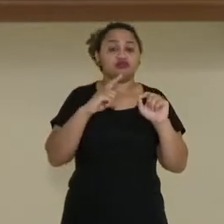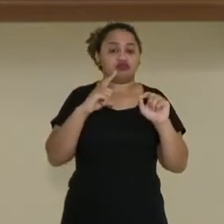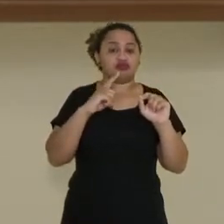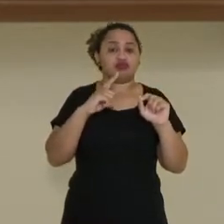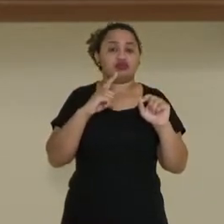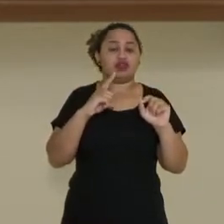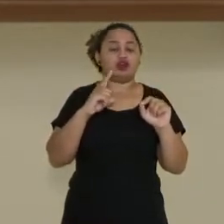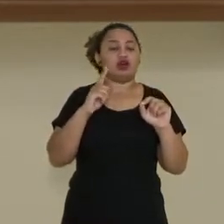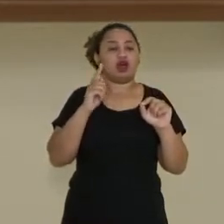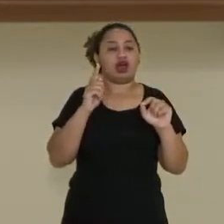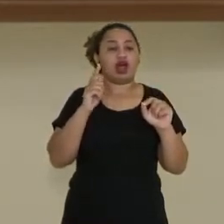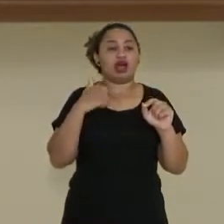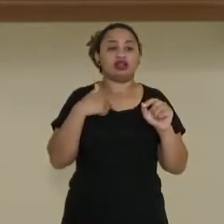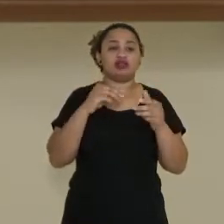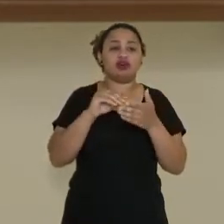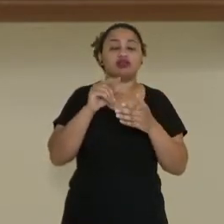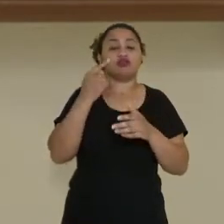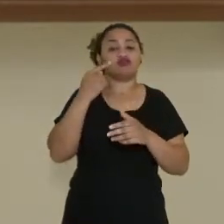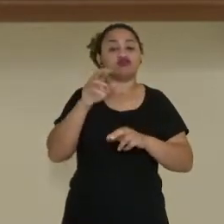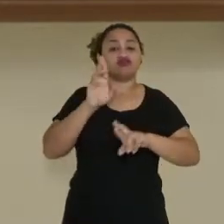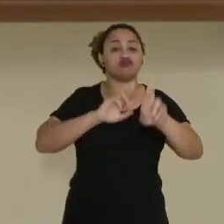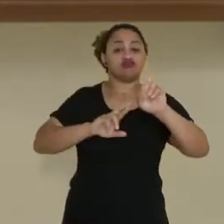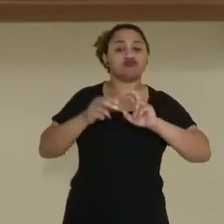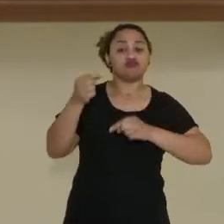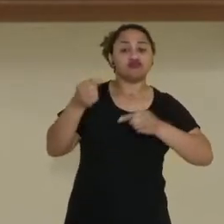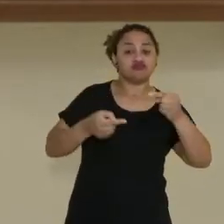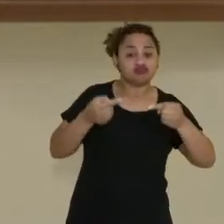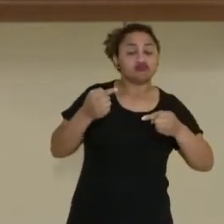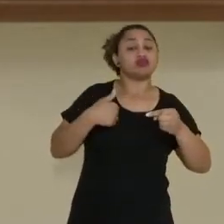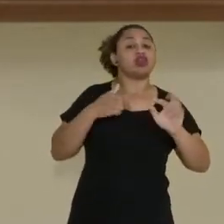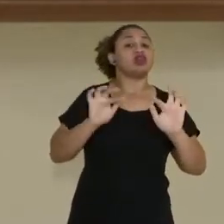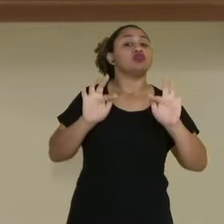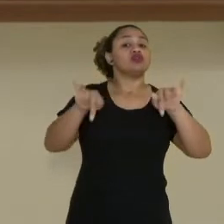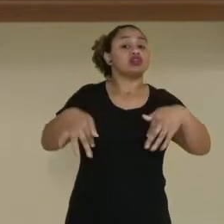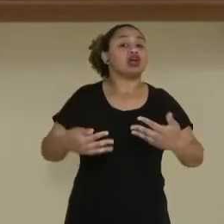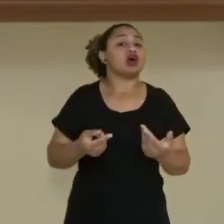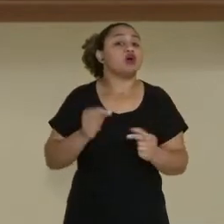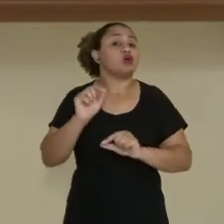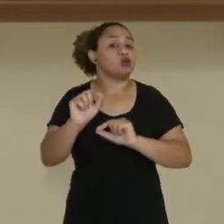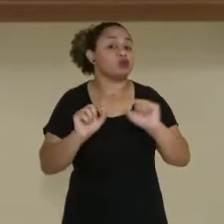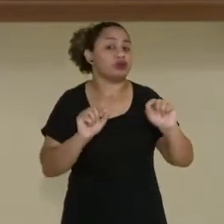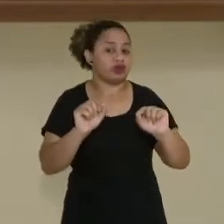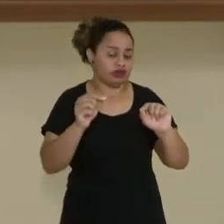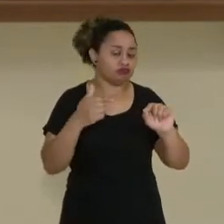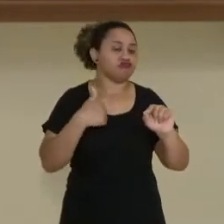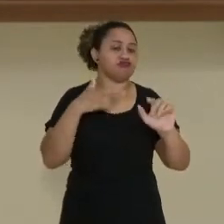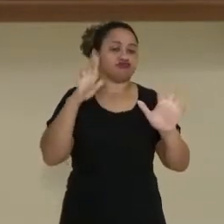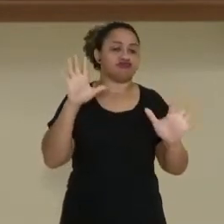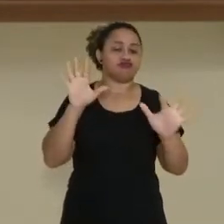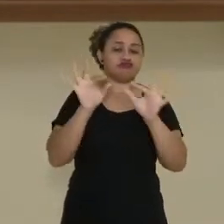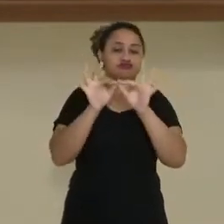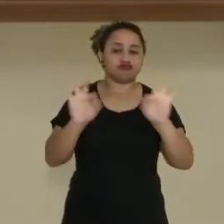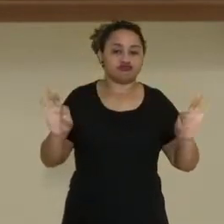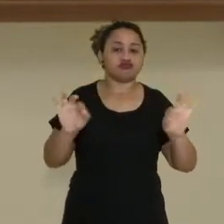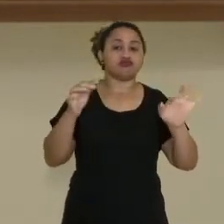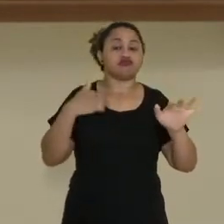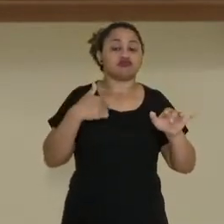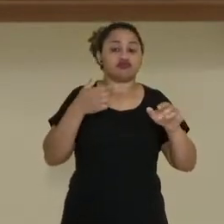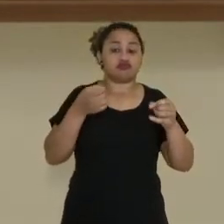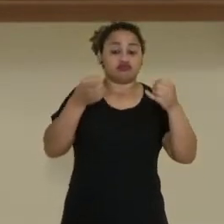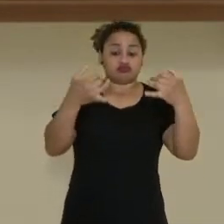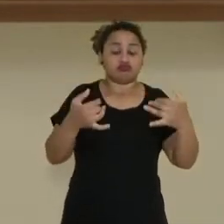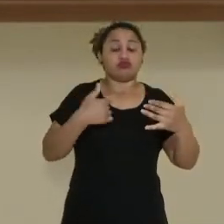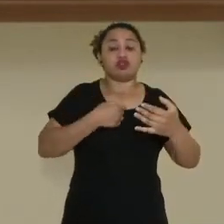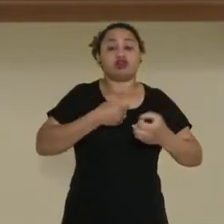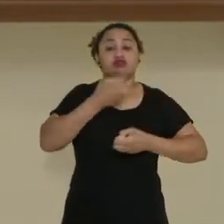falta ainda nós vermos os resultados, a discussão e considerações finais. Sintetizando tudo, a prof te diz que no